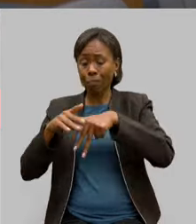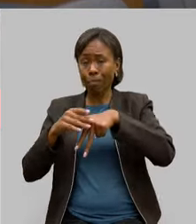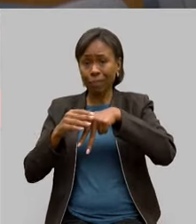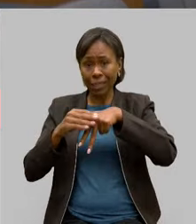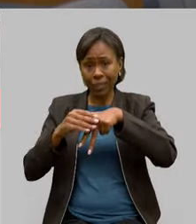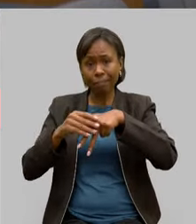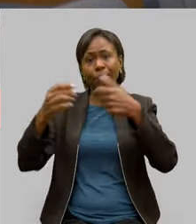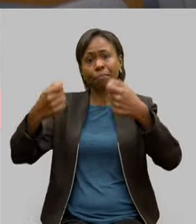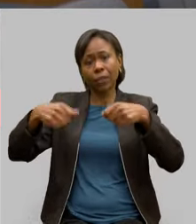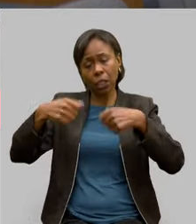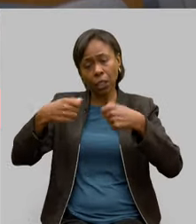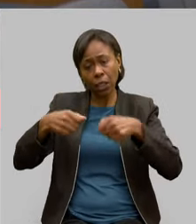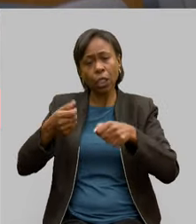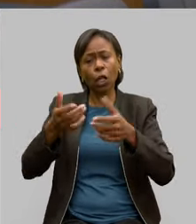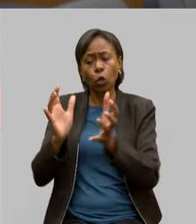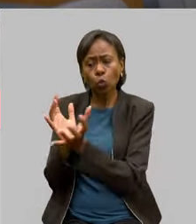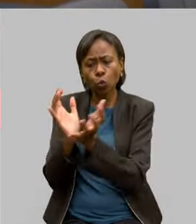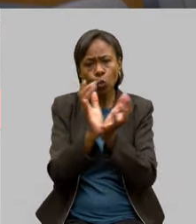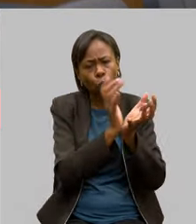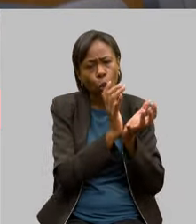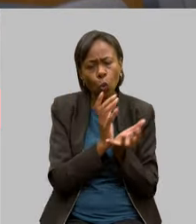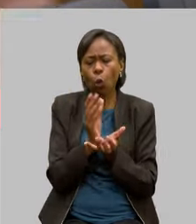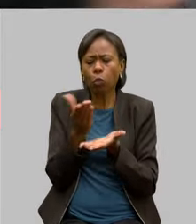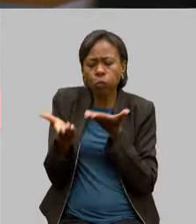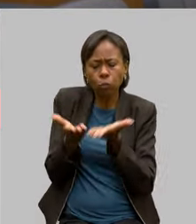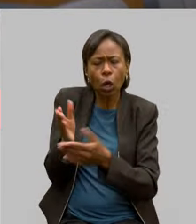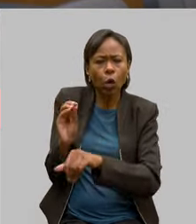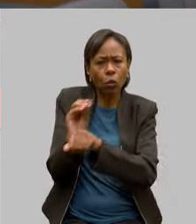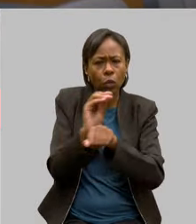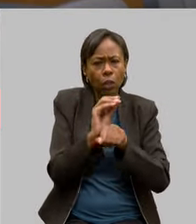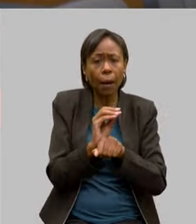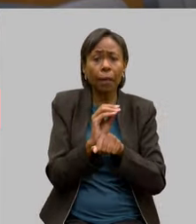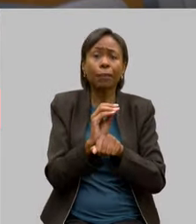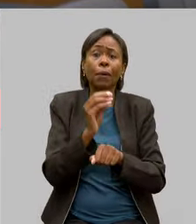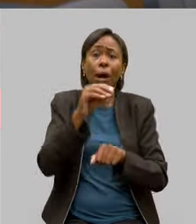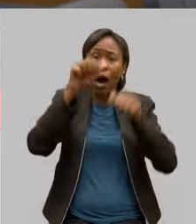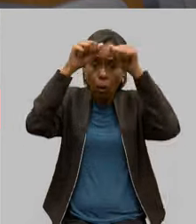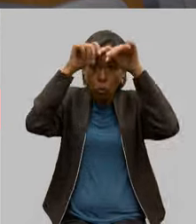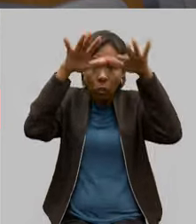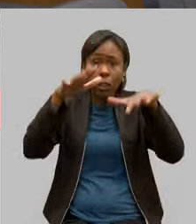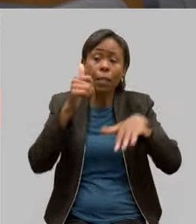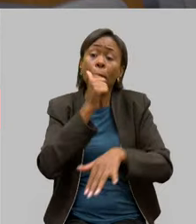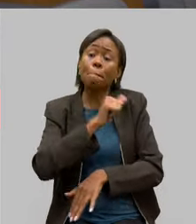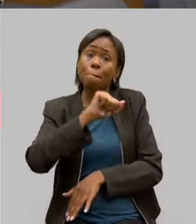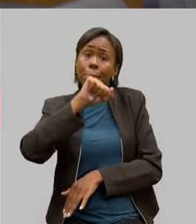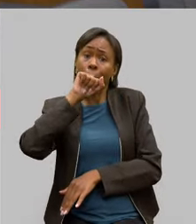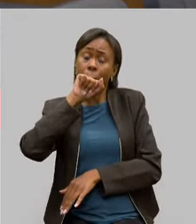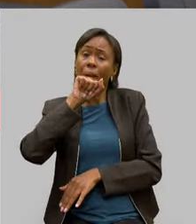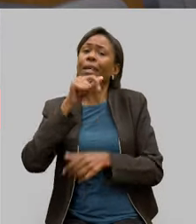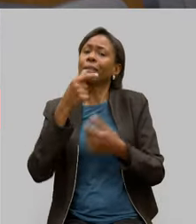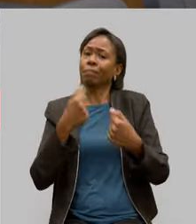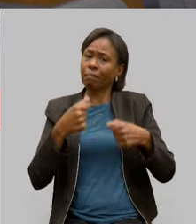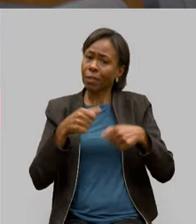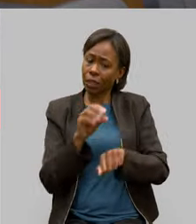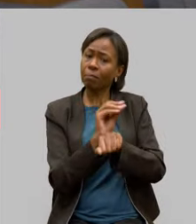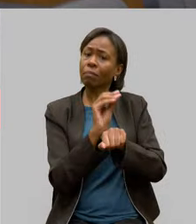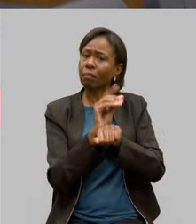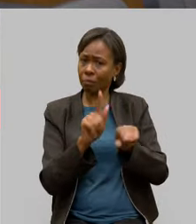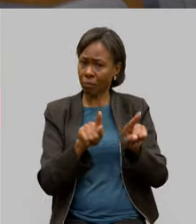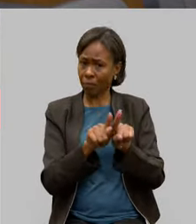consolidada as pessoas a a mãe do autista precisa de ser cuidada assim como o